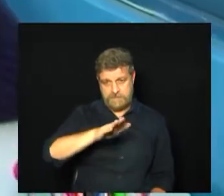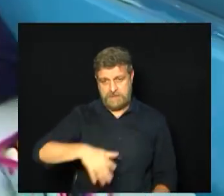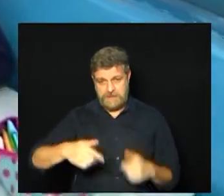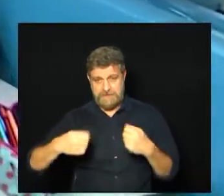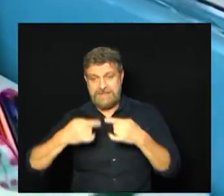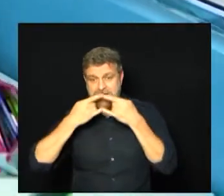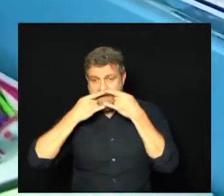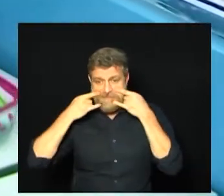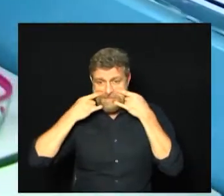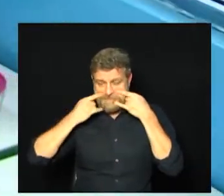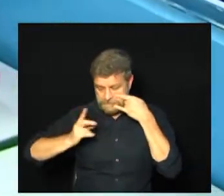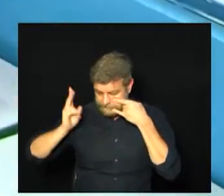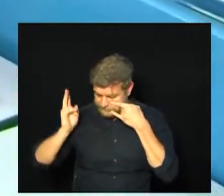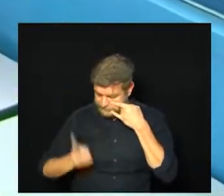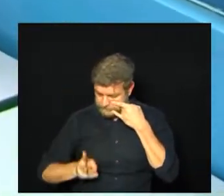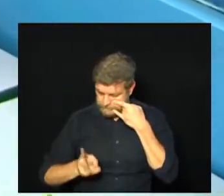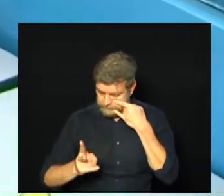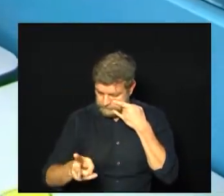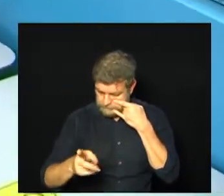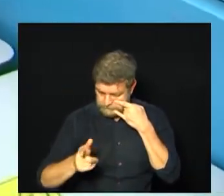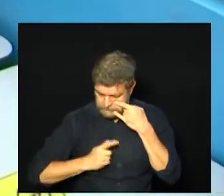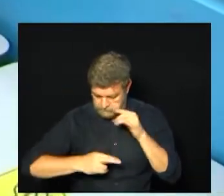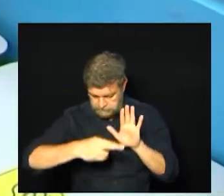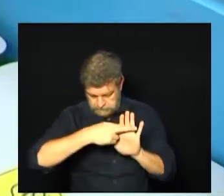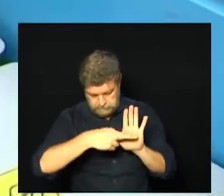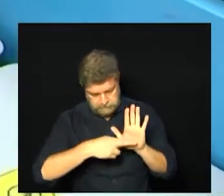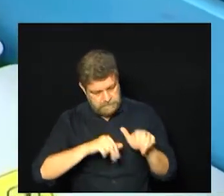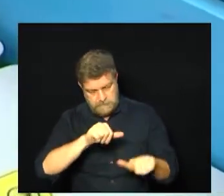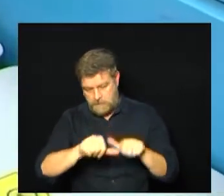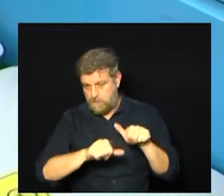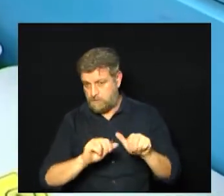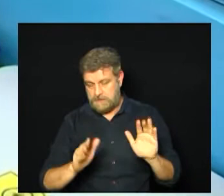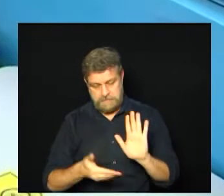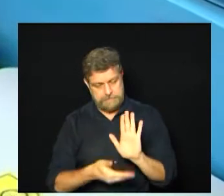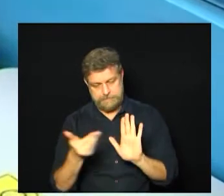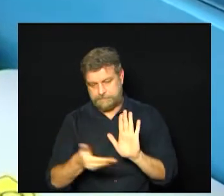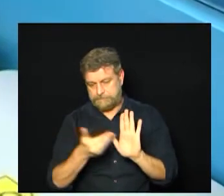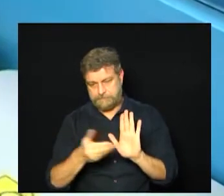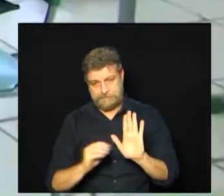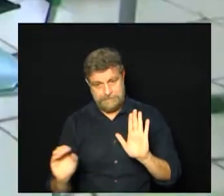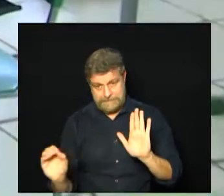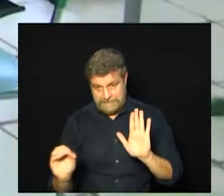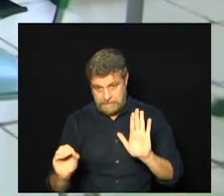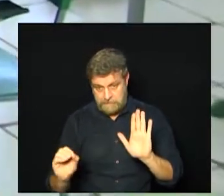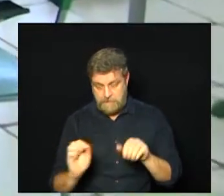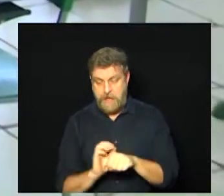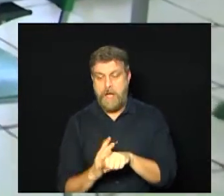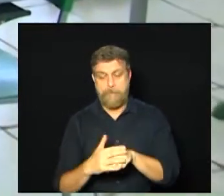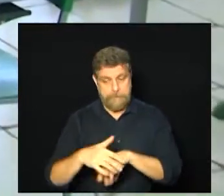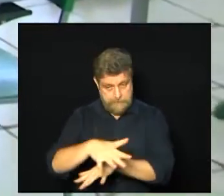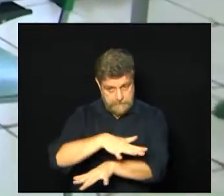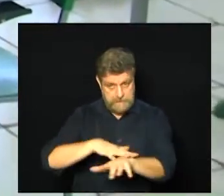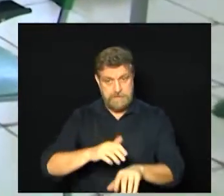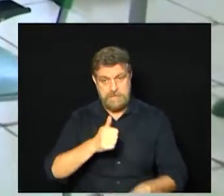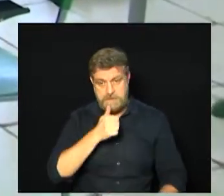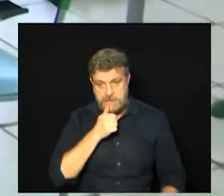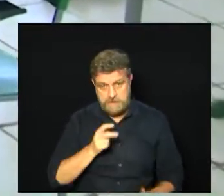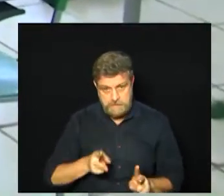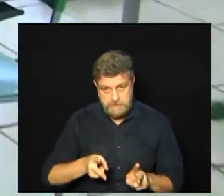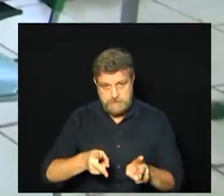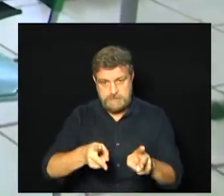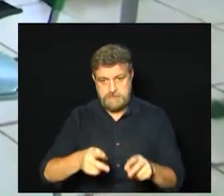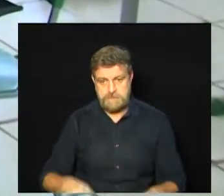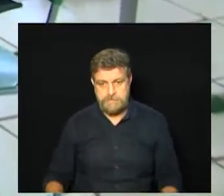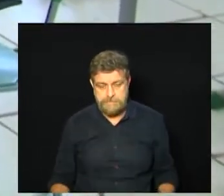usando máscara. Essas outras questões, elas não mudaram, né? Então, a pandemia continua aí.